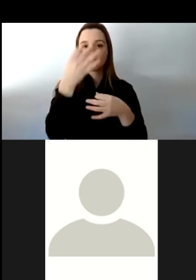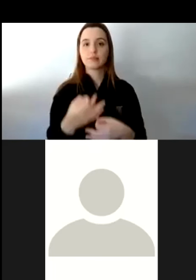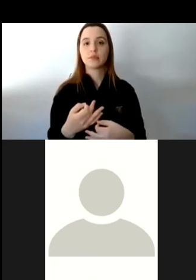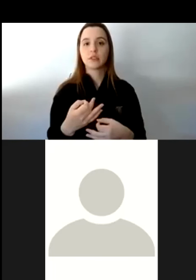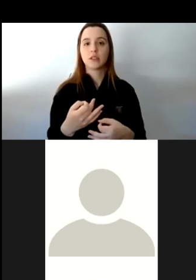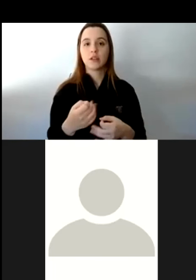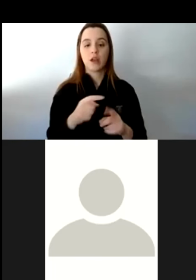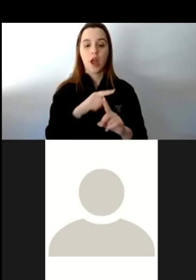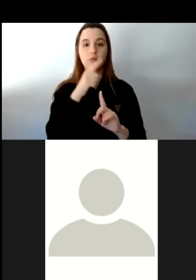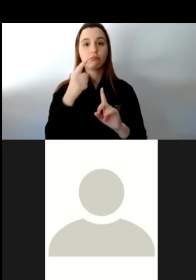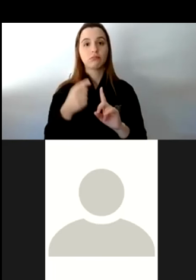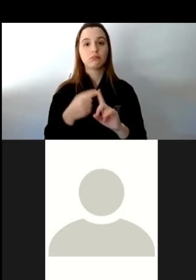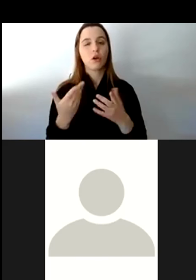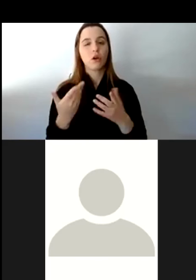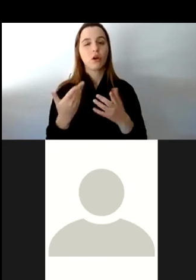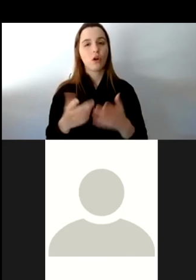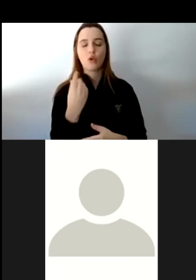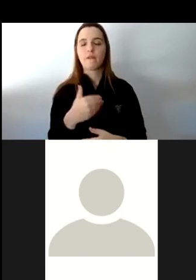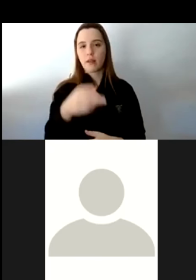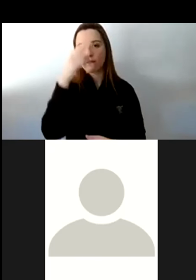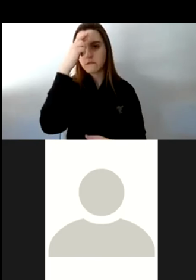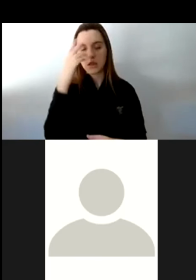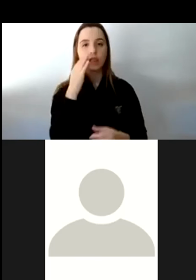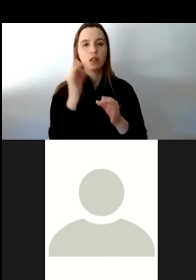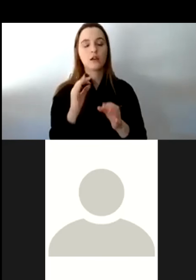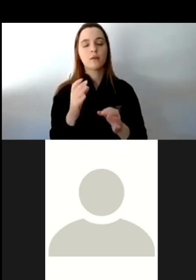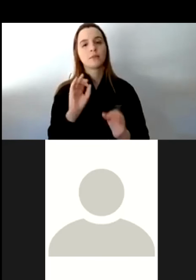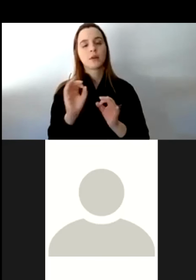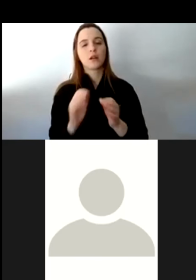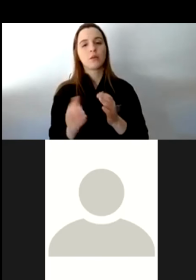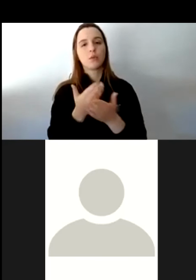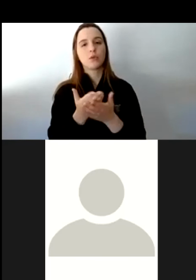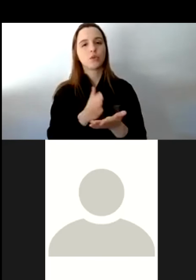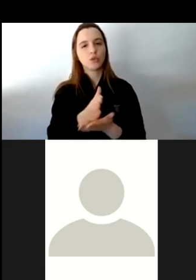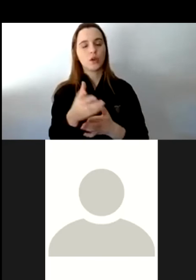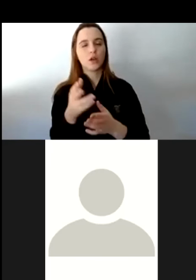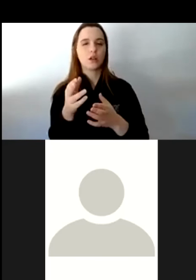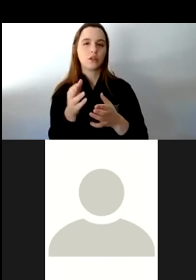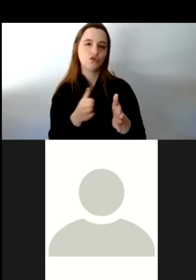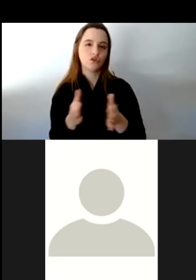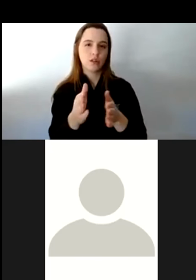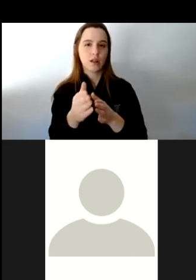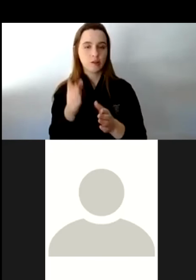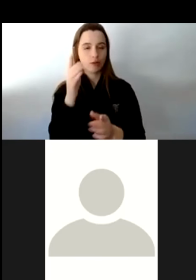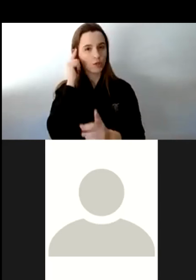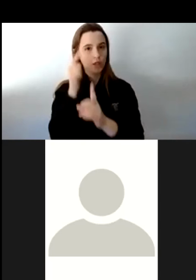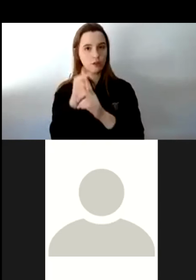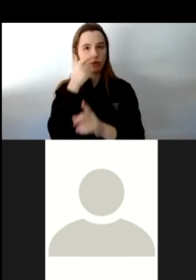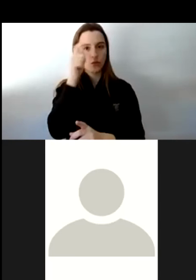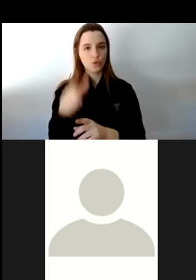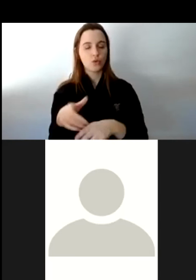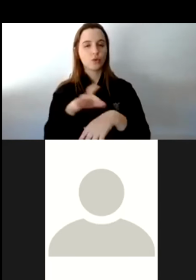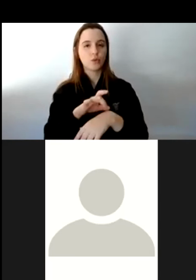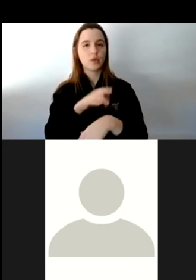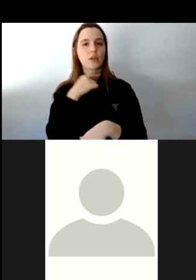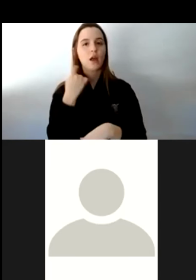o corrente ano, faremos um esforço para elaborar uma proposta de continuidade da estratégia dirigida às pessoas com doença rara, que integrará